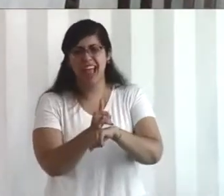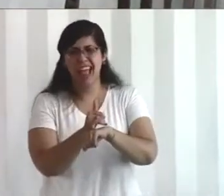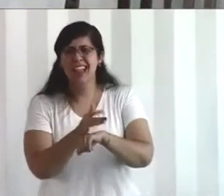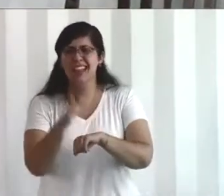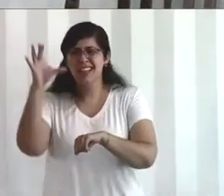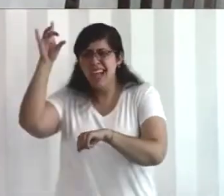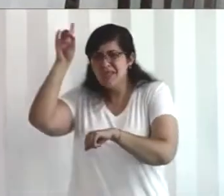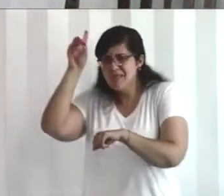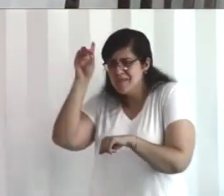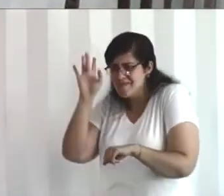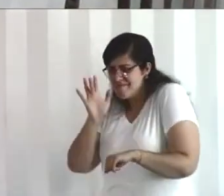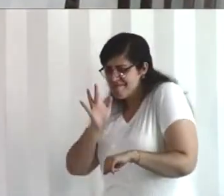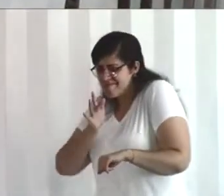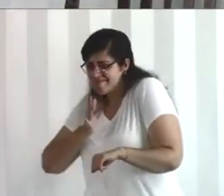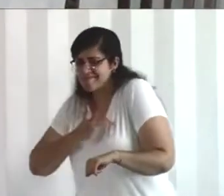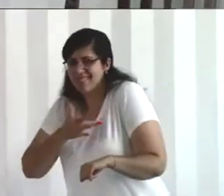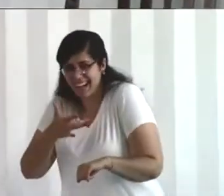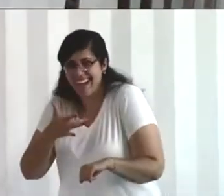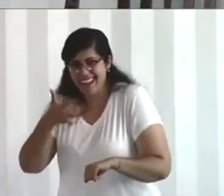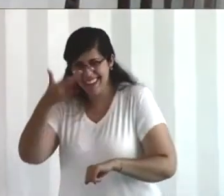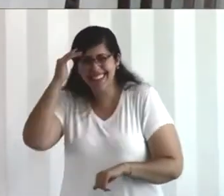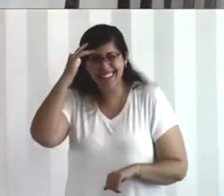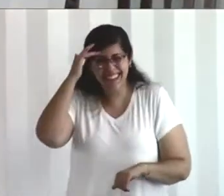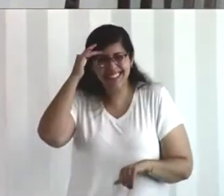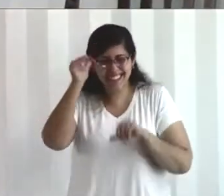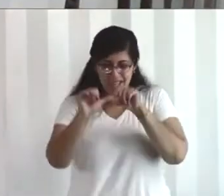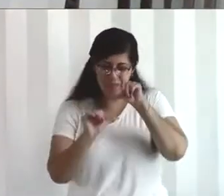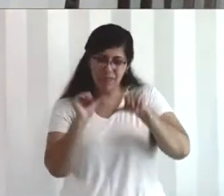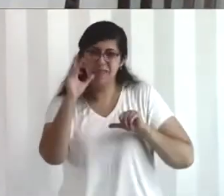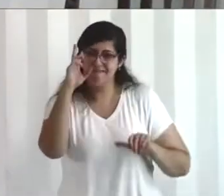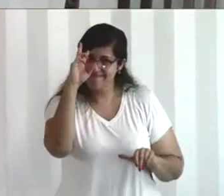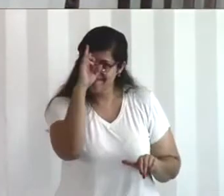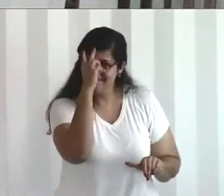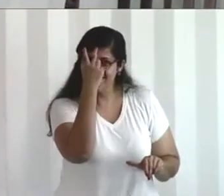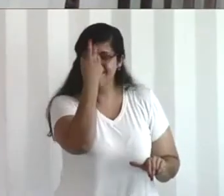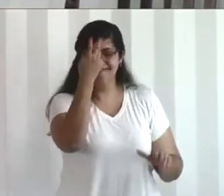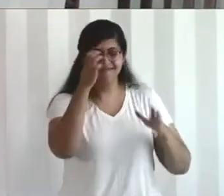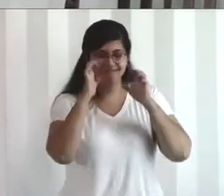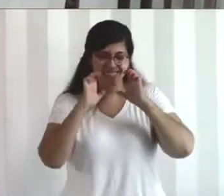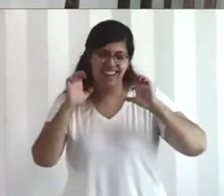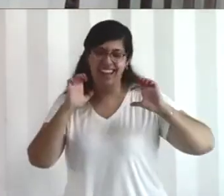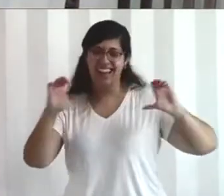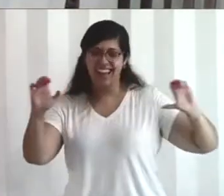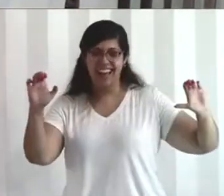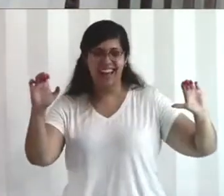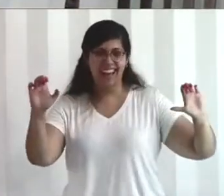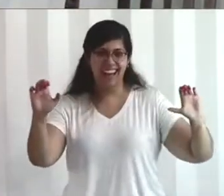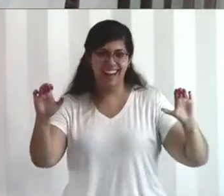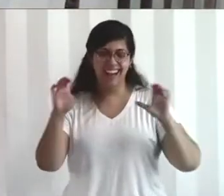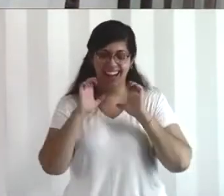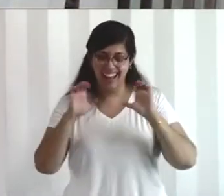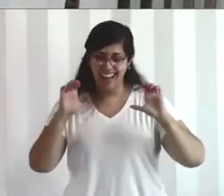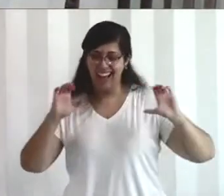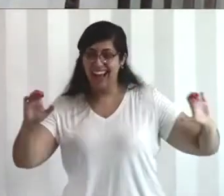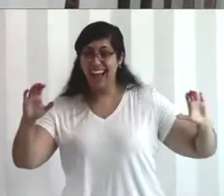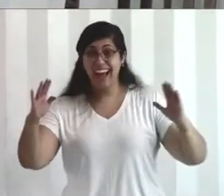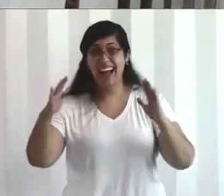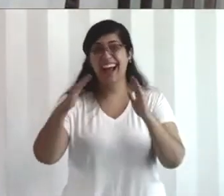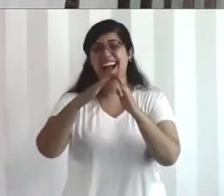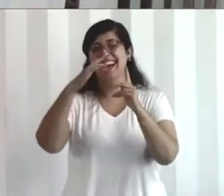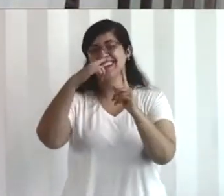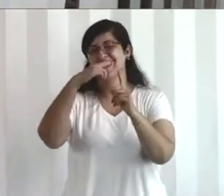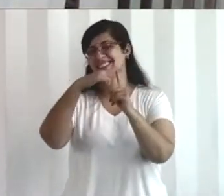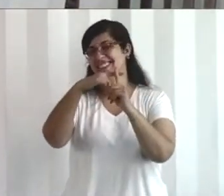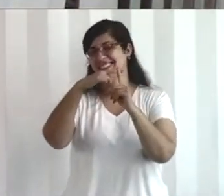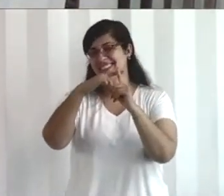convertia. Irmãos, é maravilhoso. Isso é igreja, isso é missão, isso é plantação de igrejas. Isso é a alegria